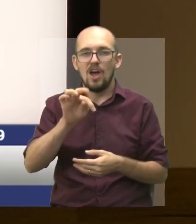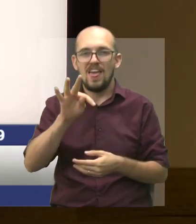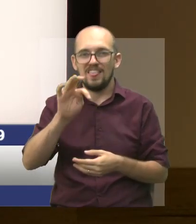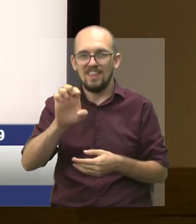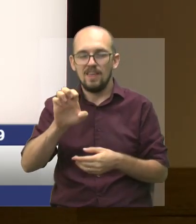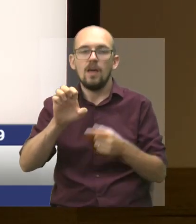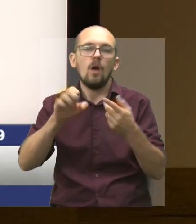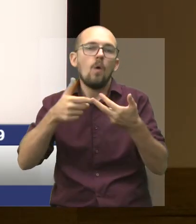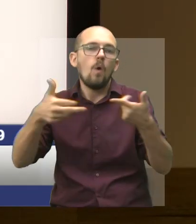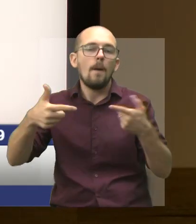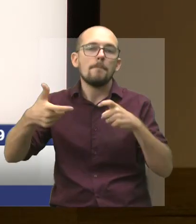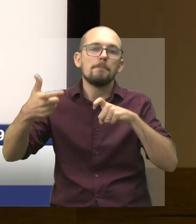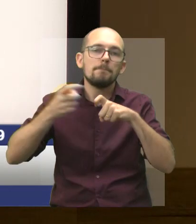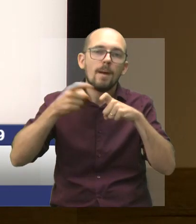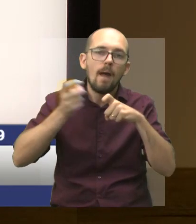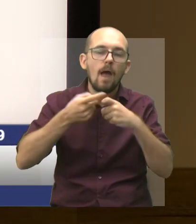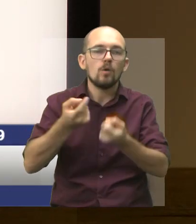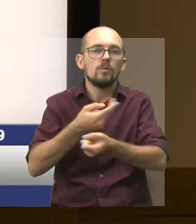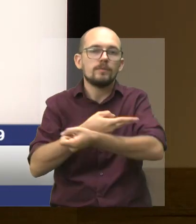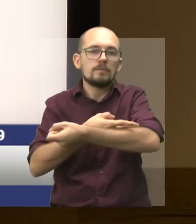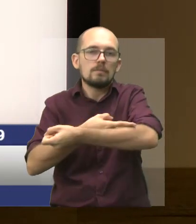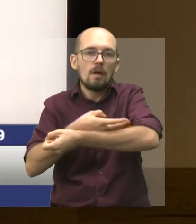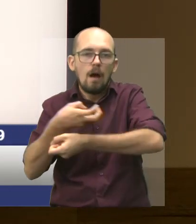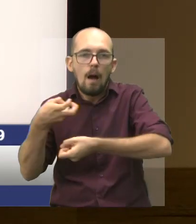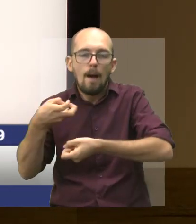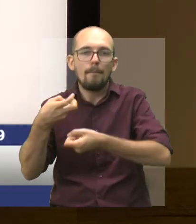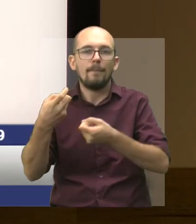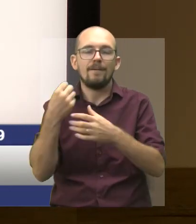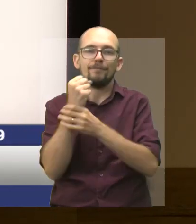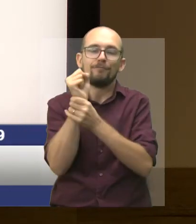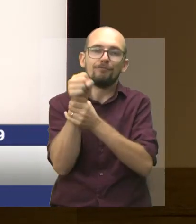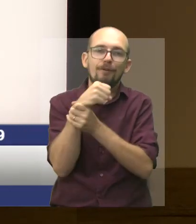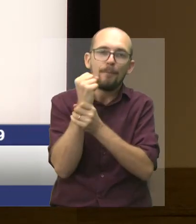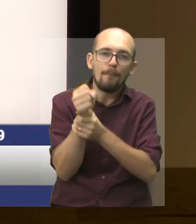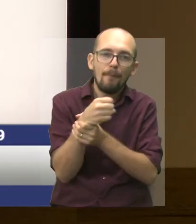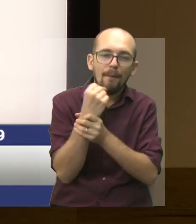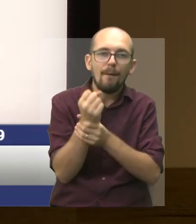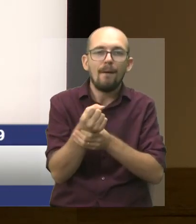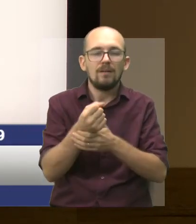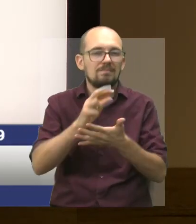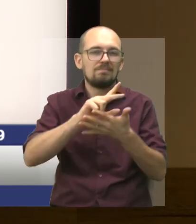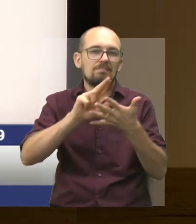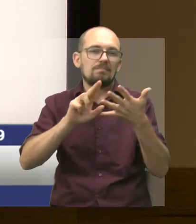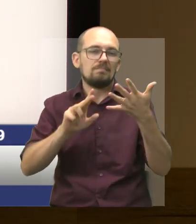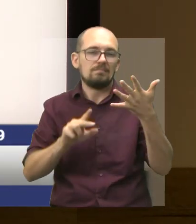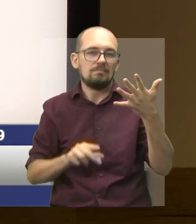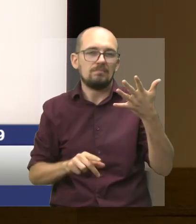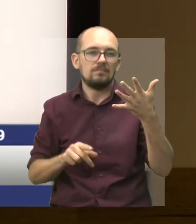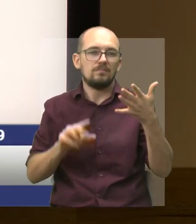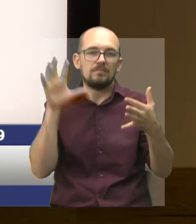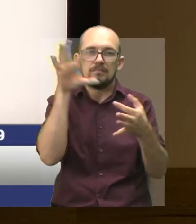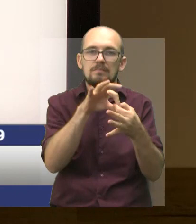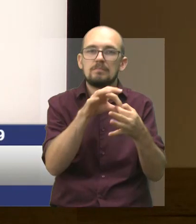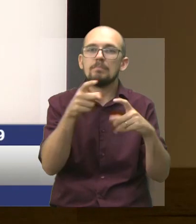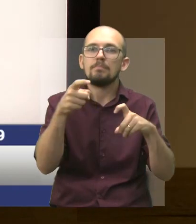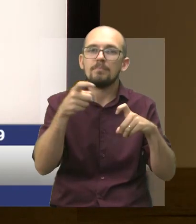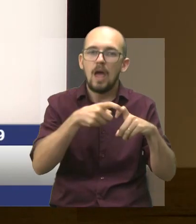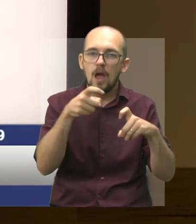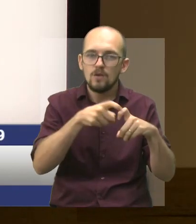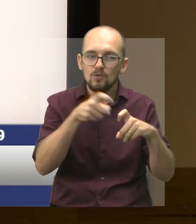médicas, despesas médicas, exames, fisioterapia e demais serviços médicos